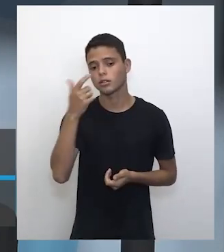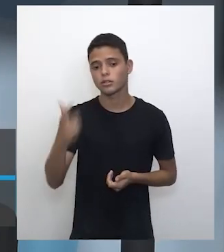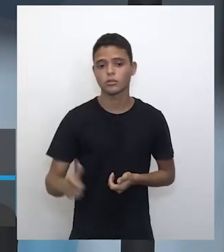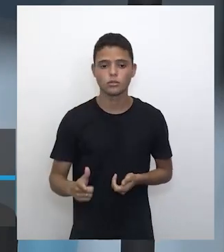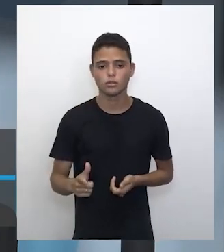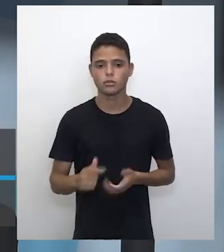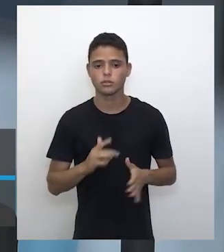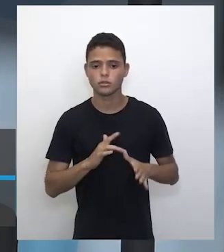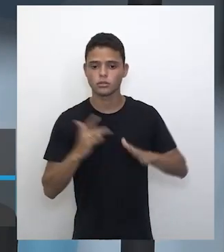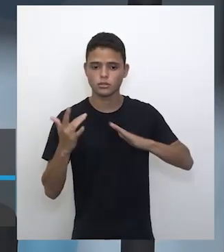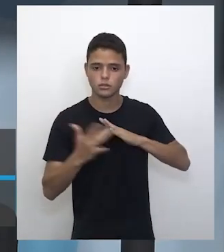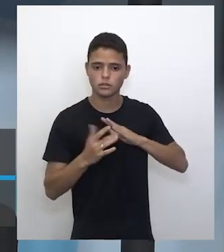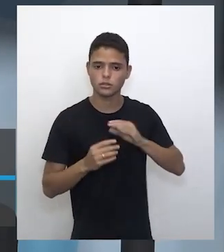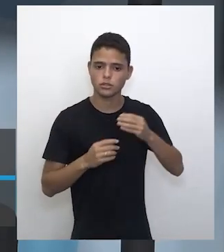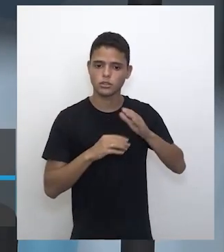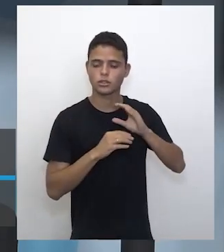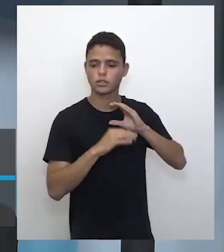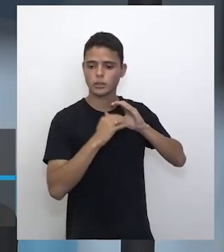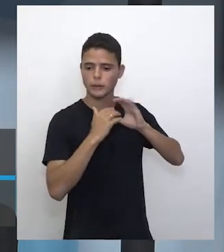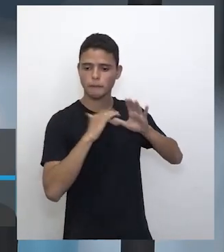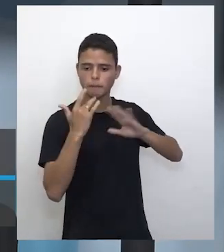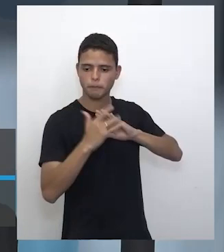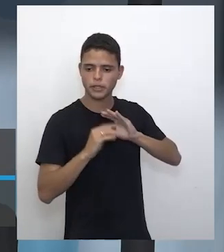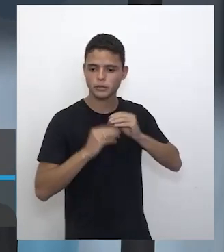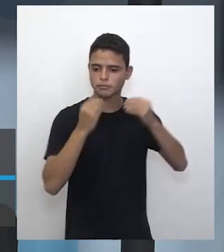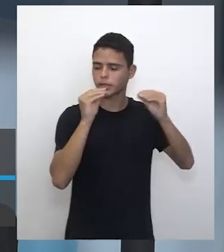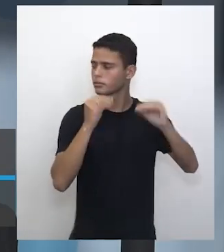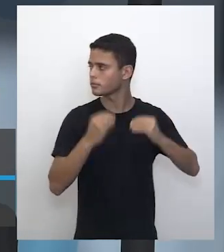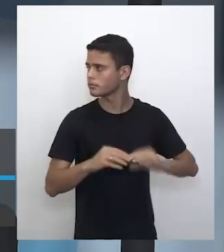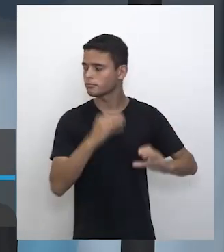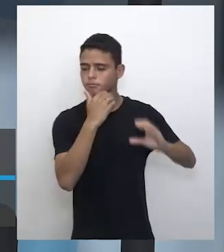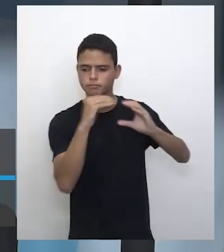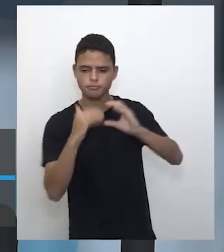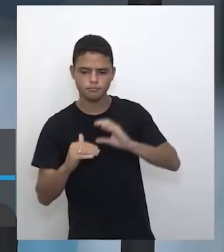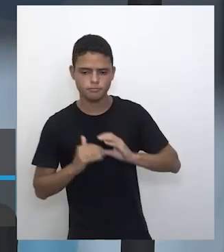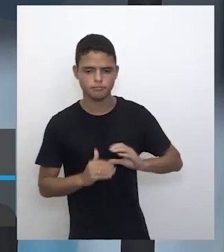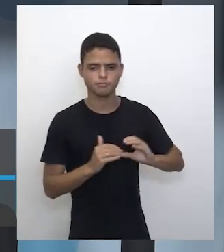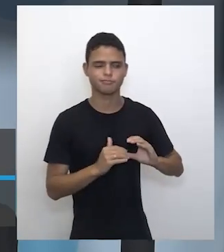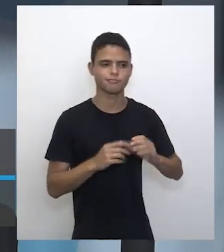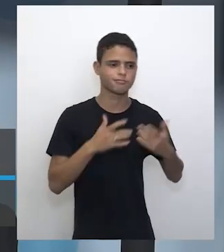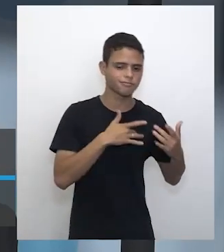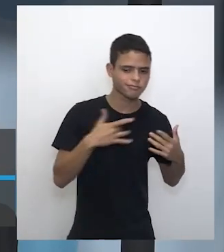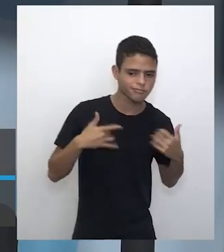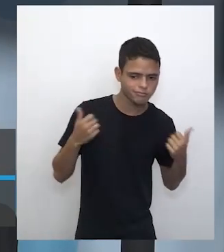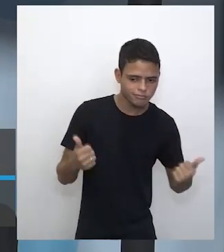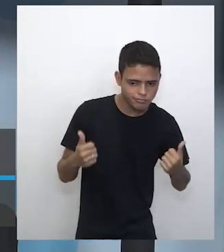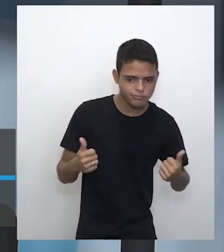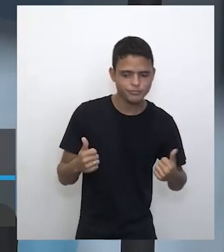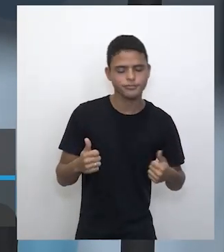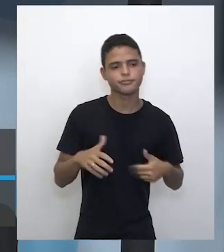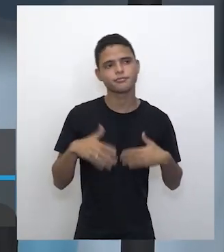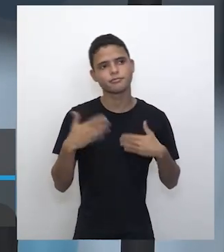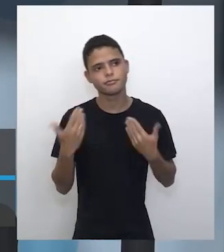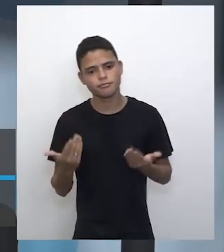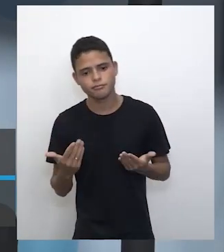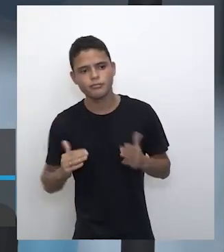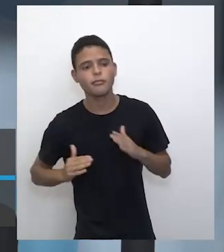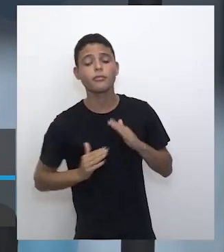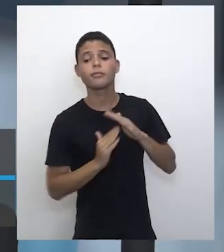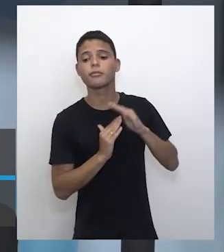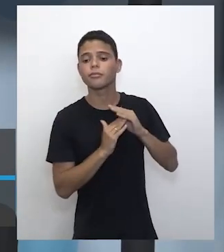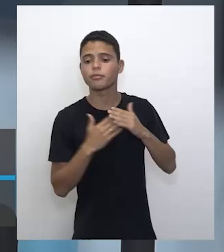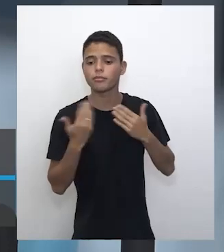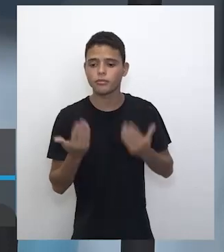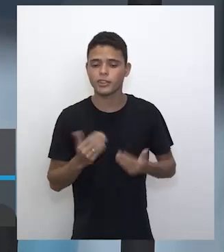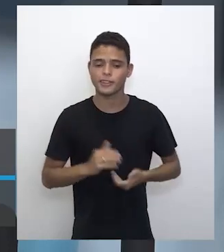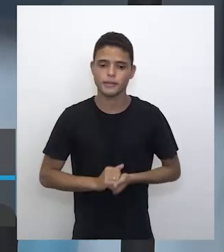rede social é saudável? Vou falar assim, vocês não têm que ter rede social? Não, né? Eu mesmo tenho. Mas até quando, para mim, para você,